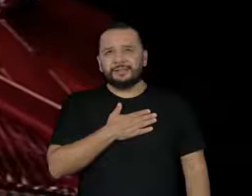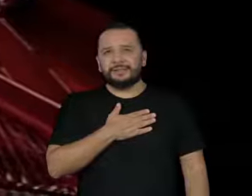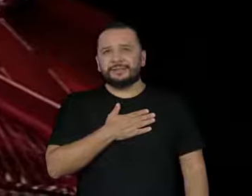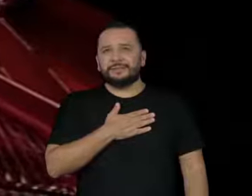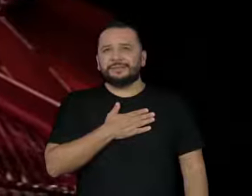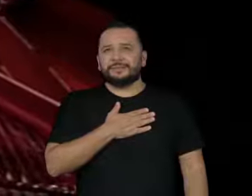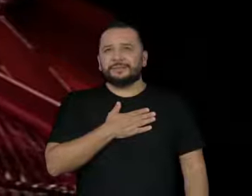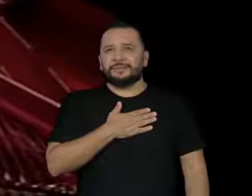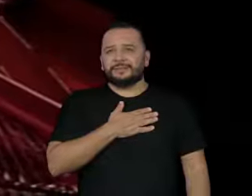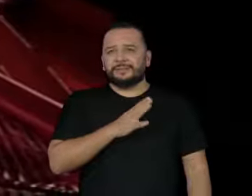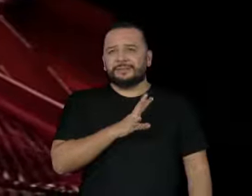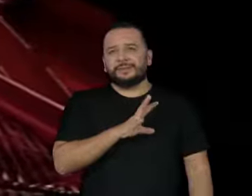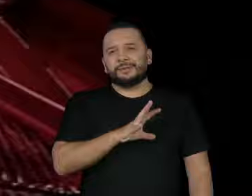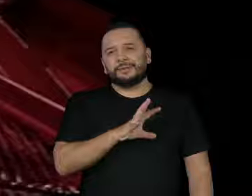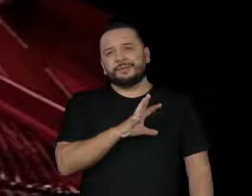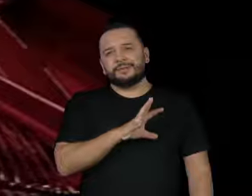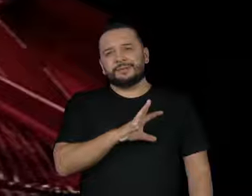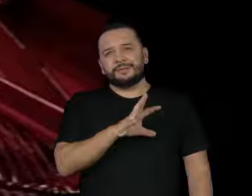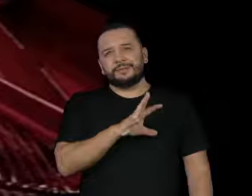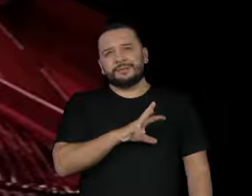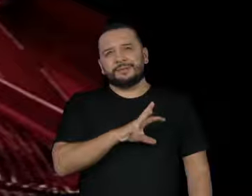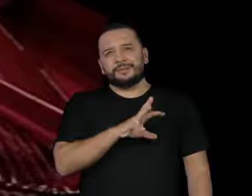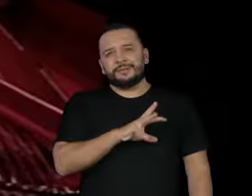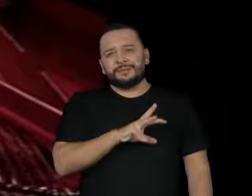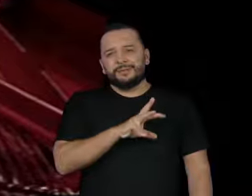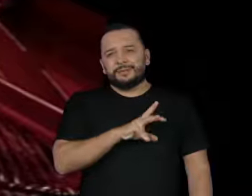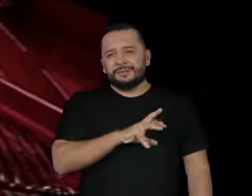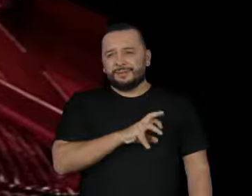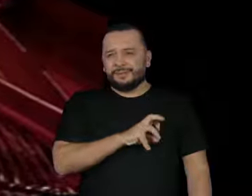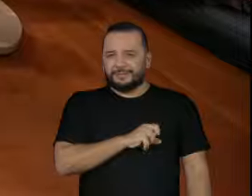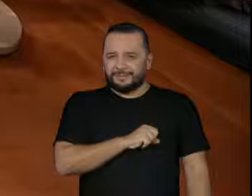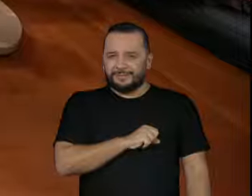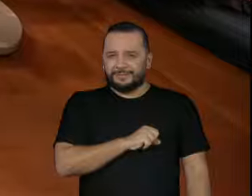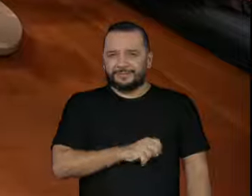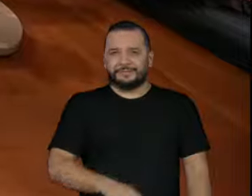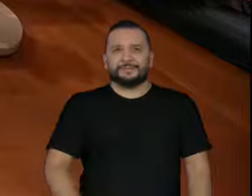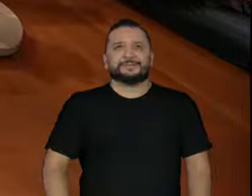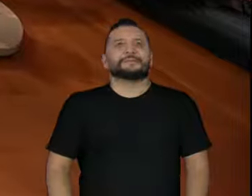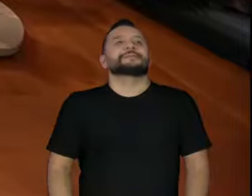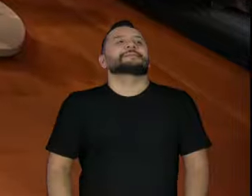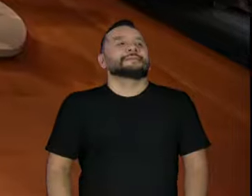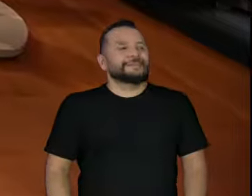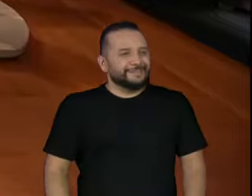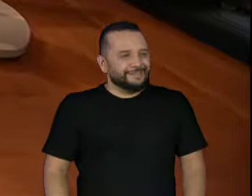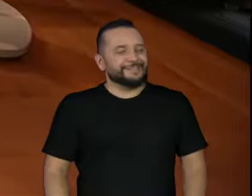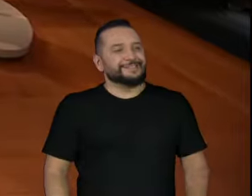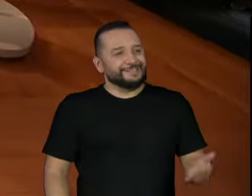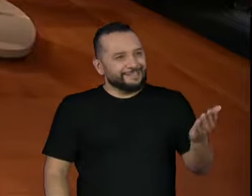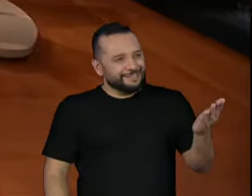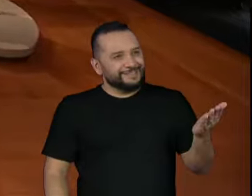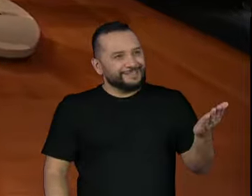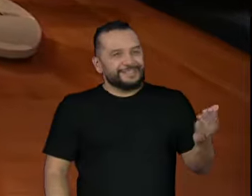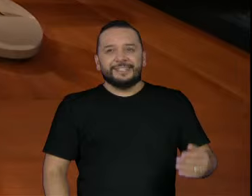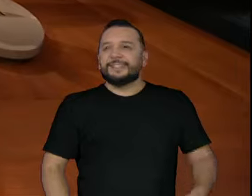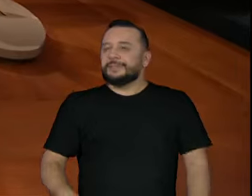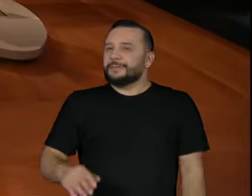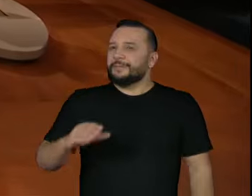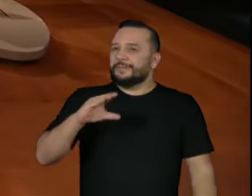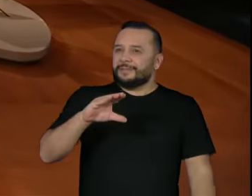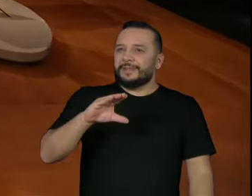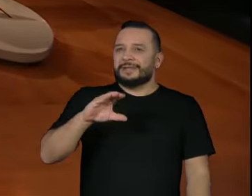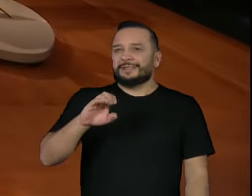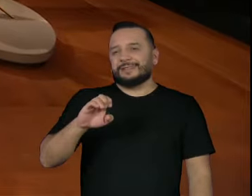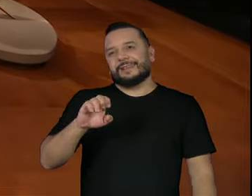Ah, Claudete, que César lindo. Camargo Mariano,